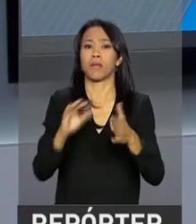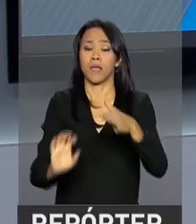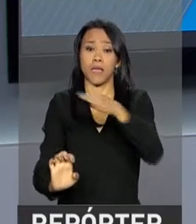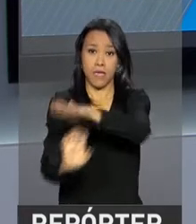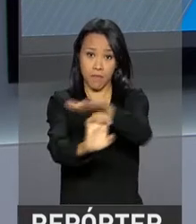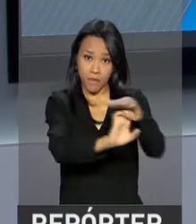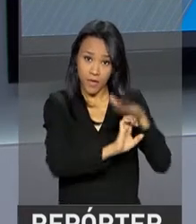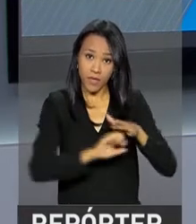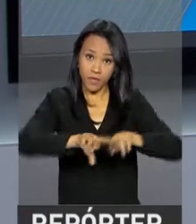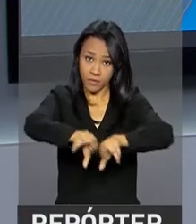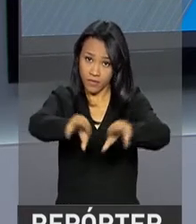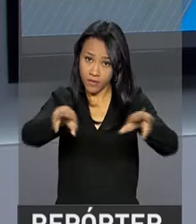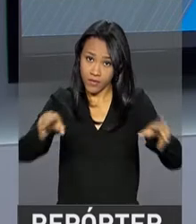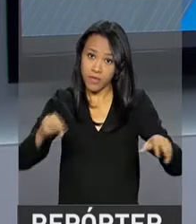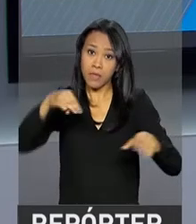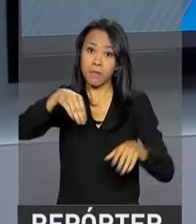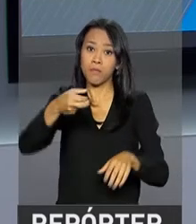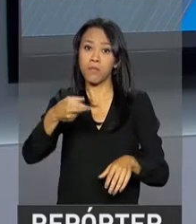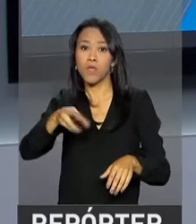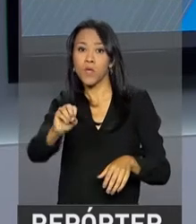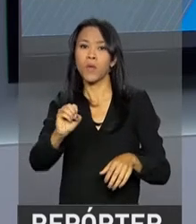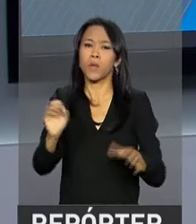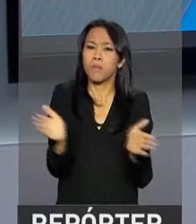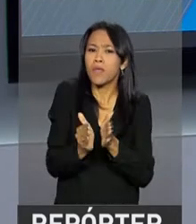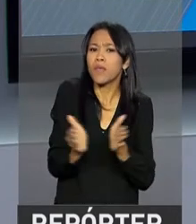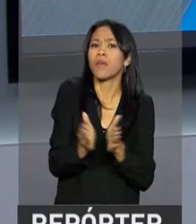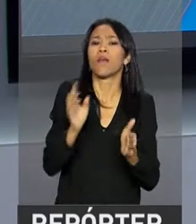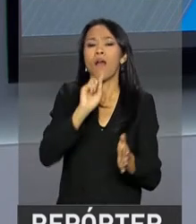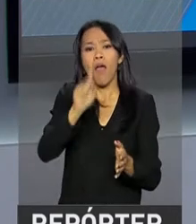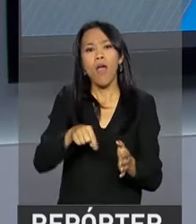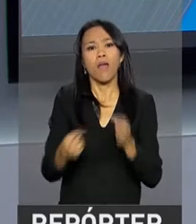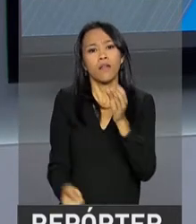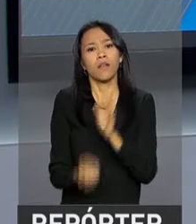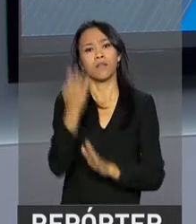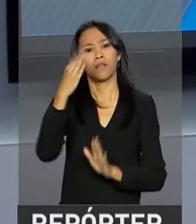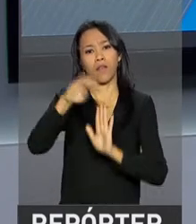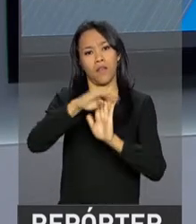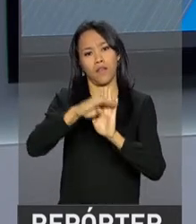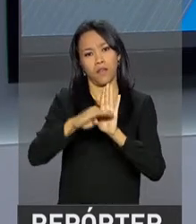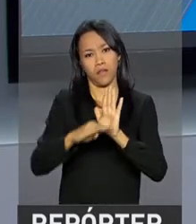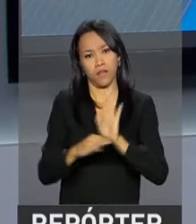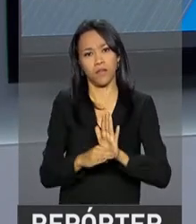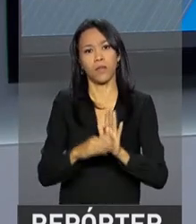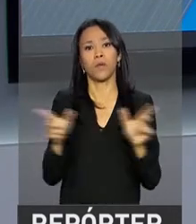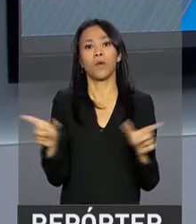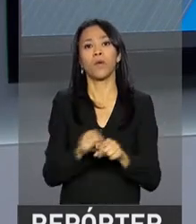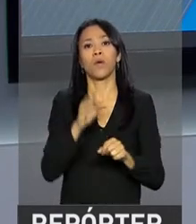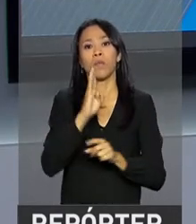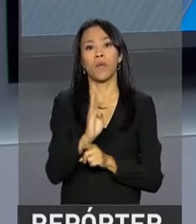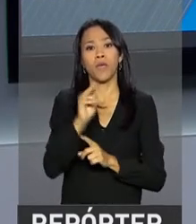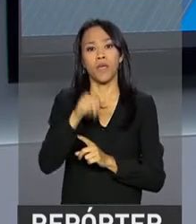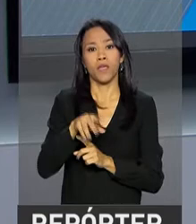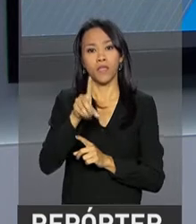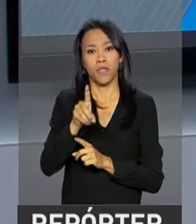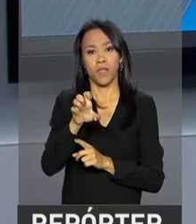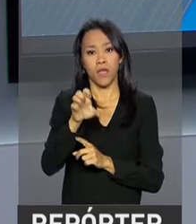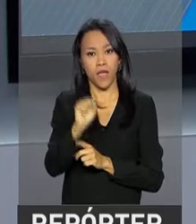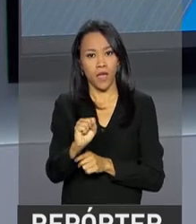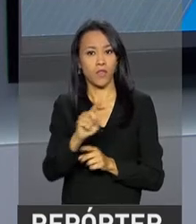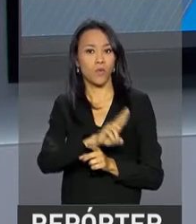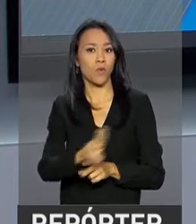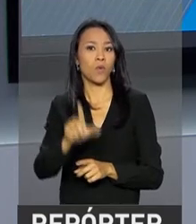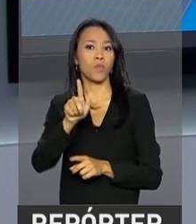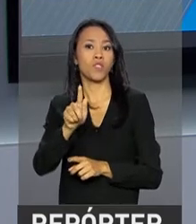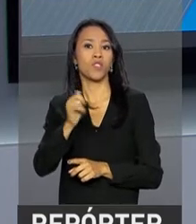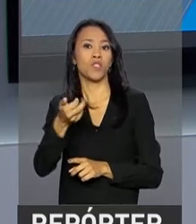médias empresas lançado pelo governo federal o programa b ele desce de desculpa bnds giro prevê um acréscimo de